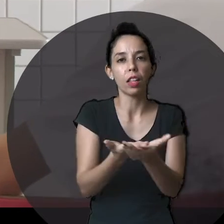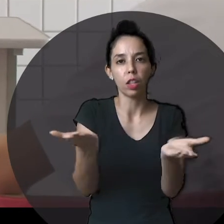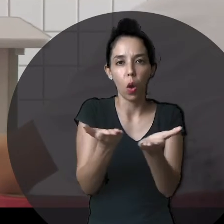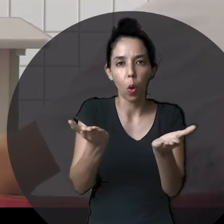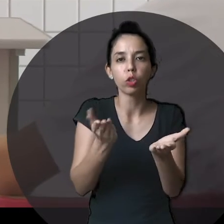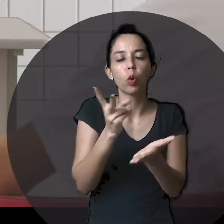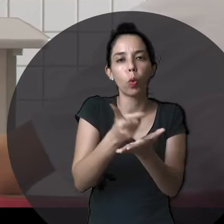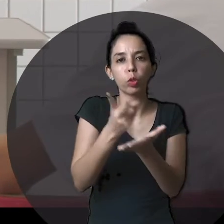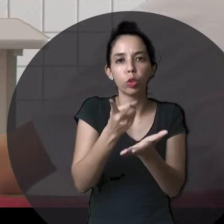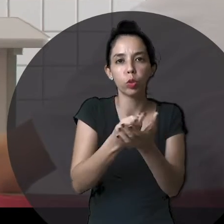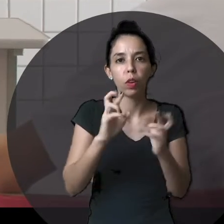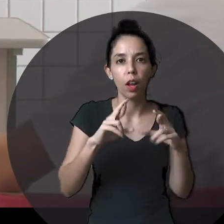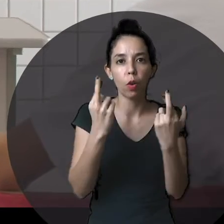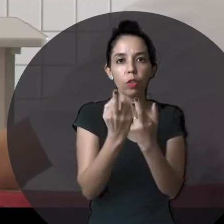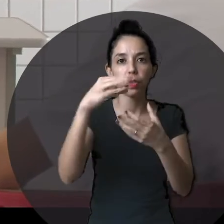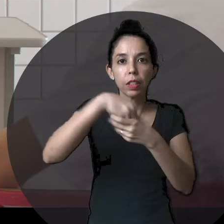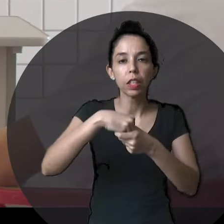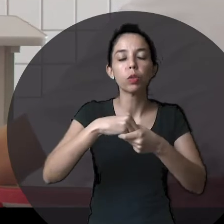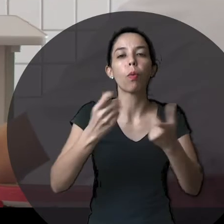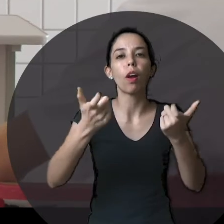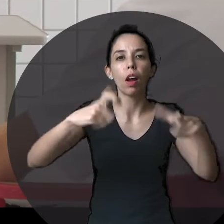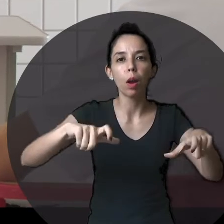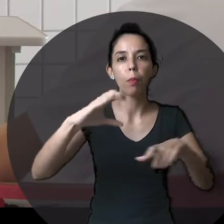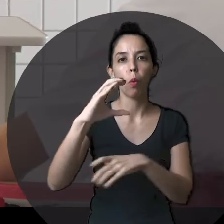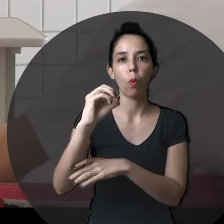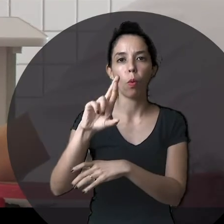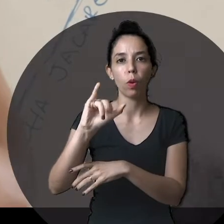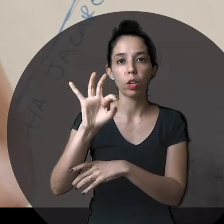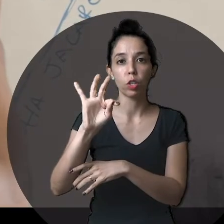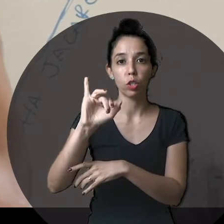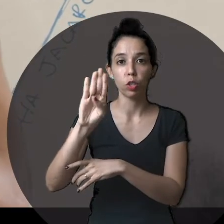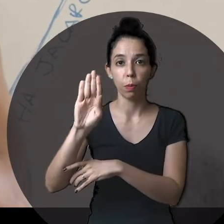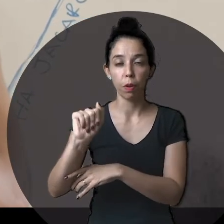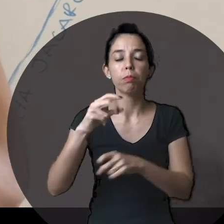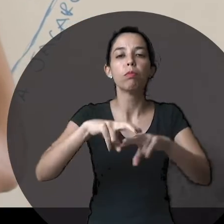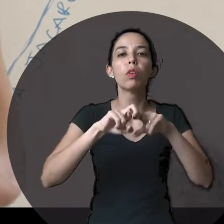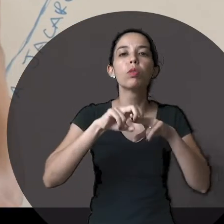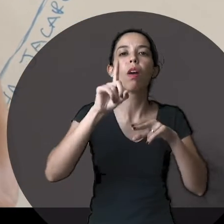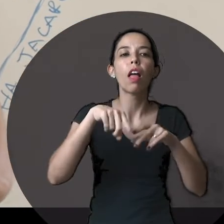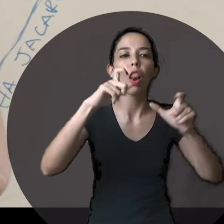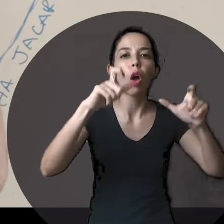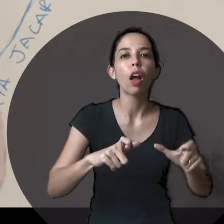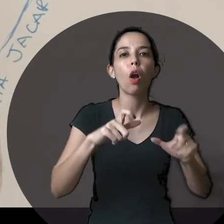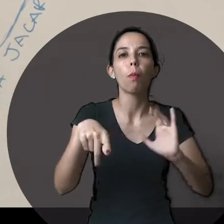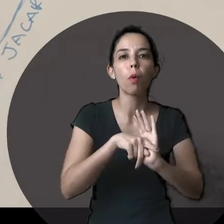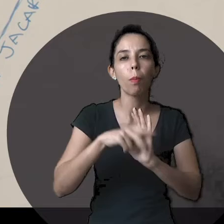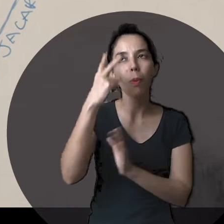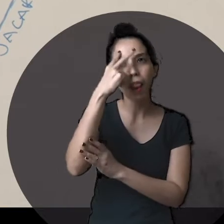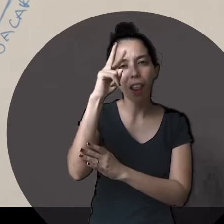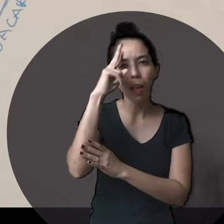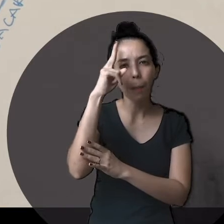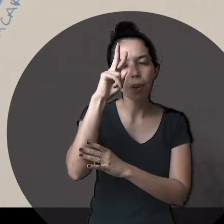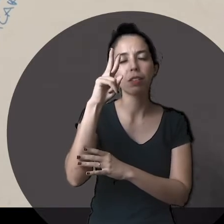criando vida e hoje, até hoje, se reúne aqui no campo do Coritiba. Bom, se torna então esse espaço